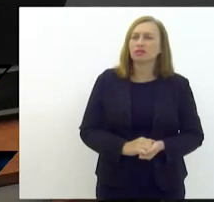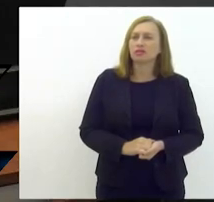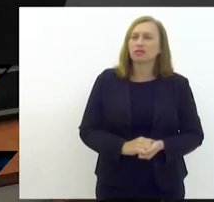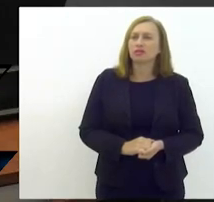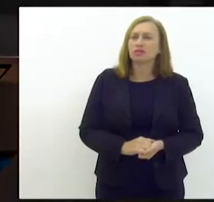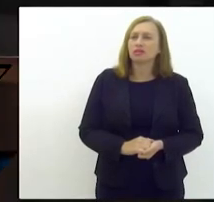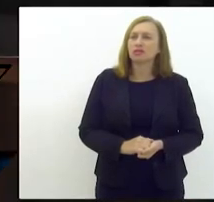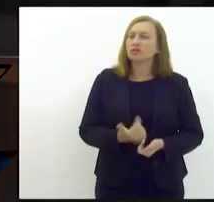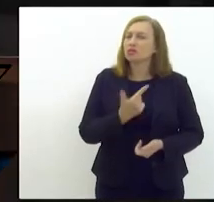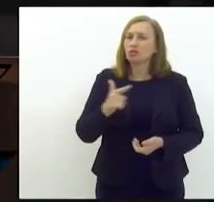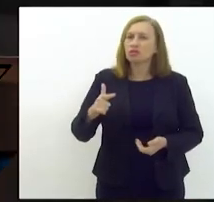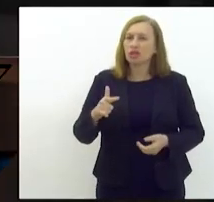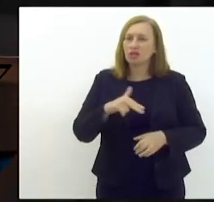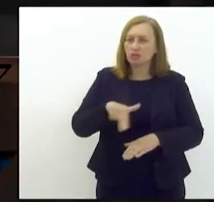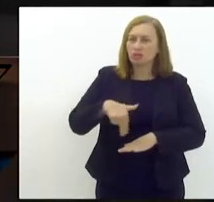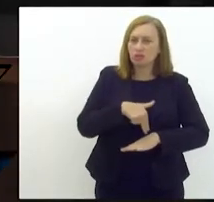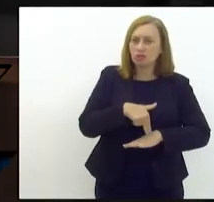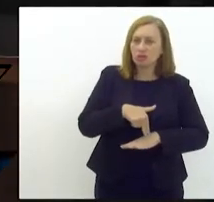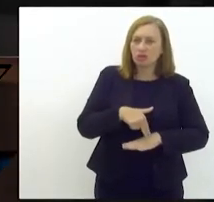sessão